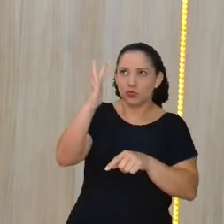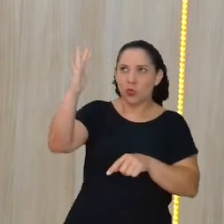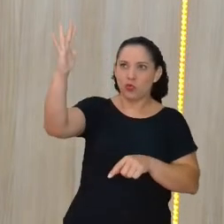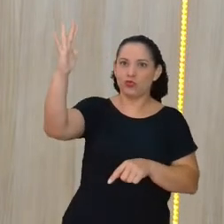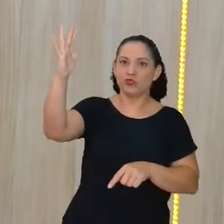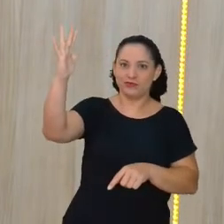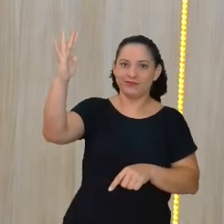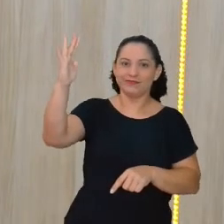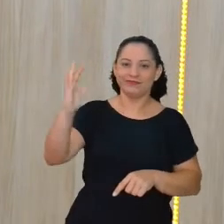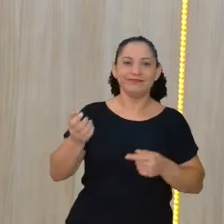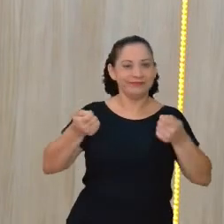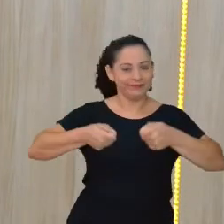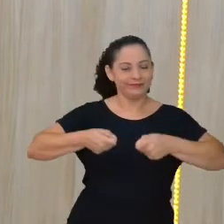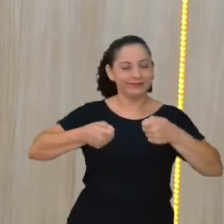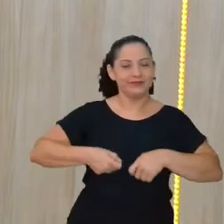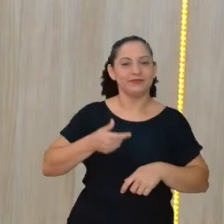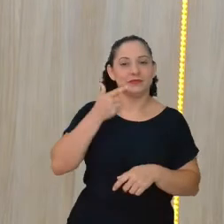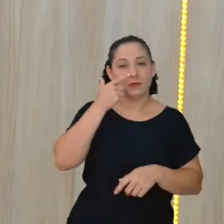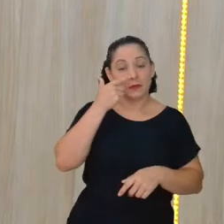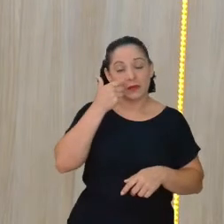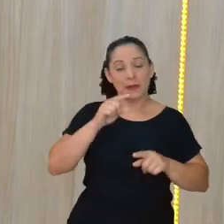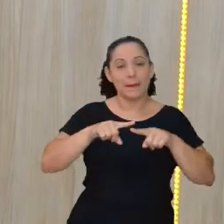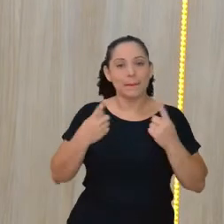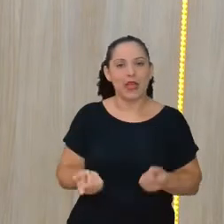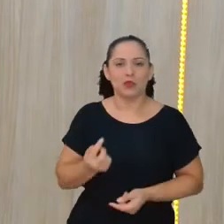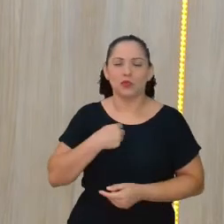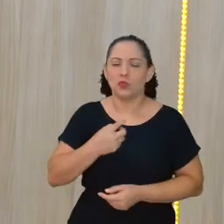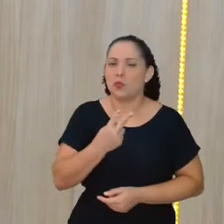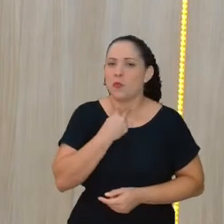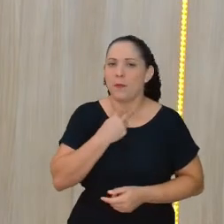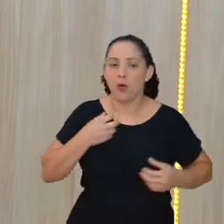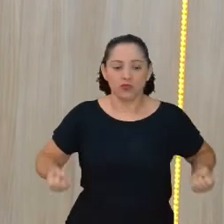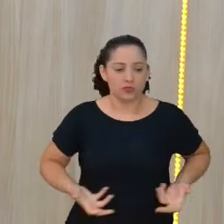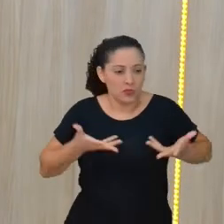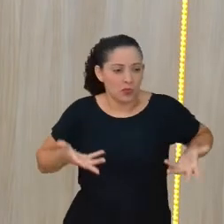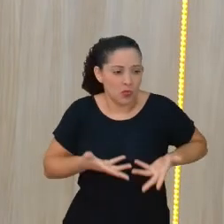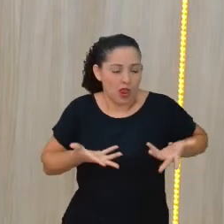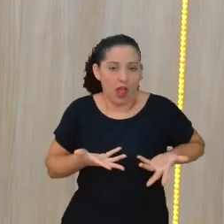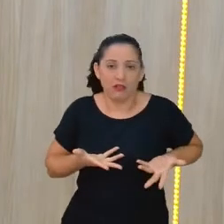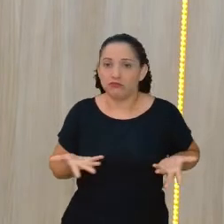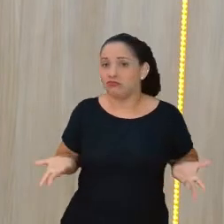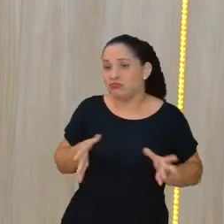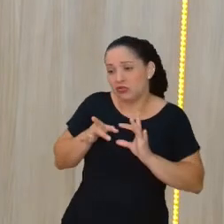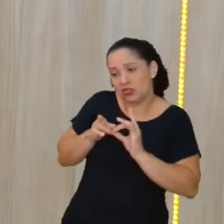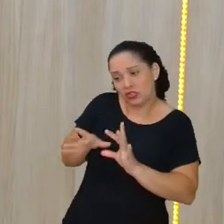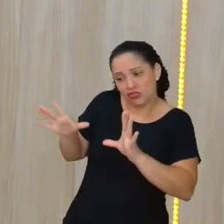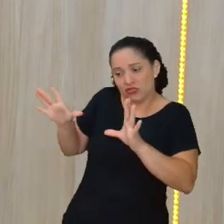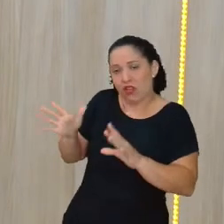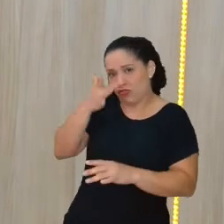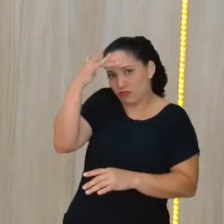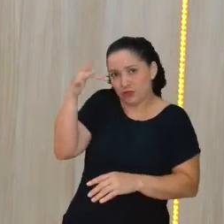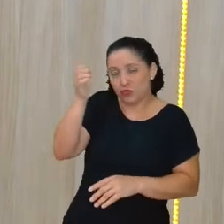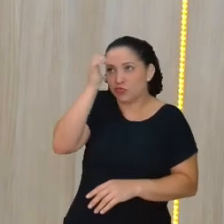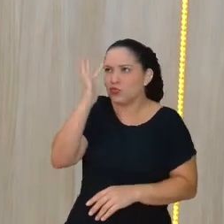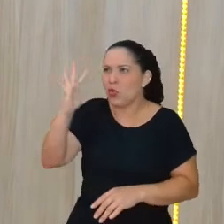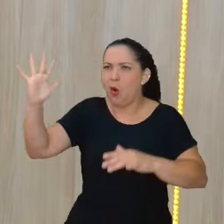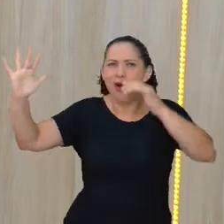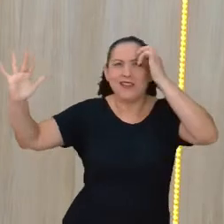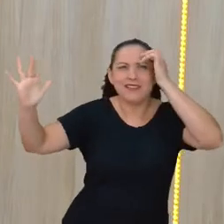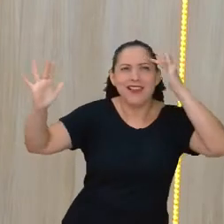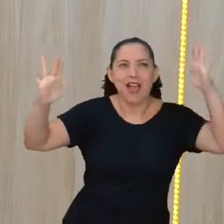assim, se eu não posso estimular, eu também deixo as pessoas sonhar, né? Sonharem aí com o que elas